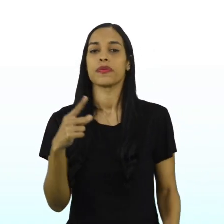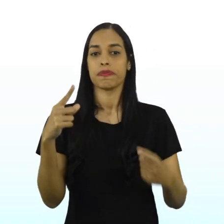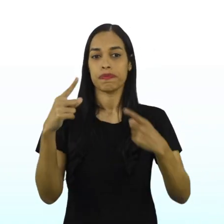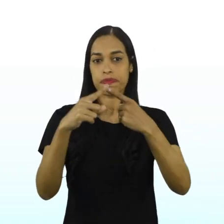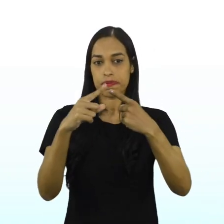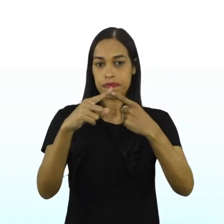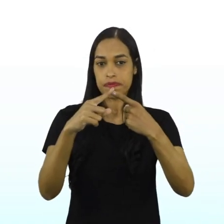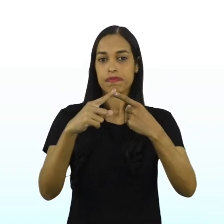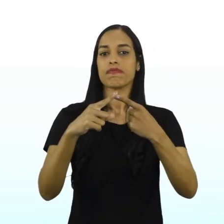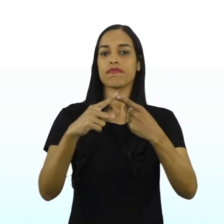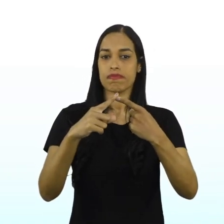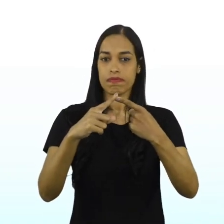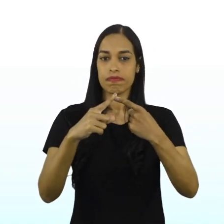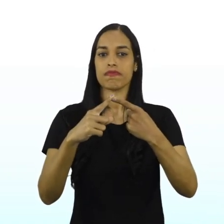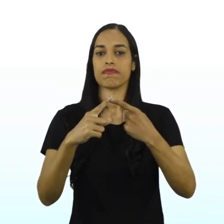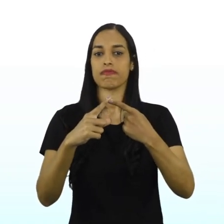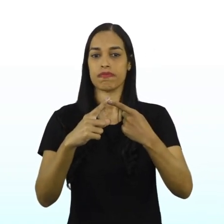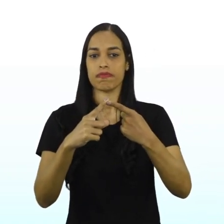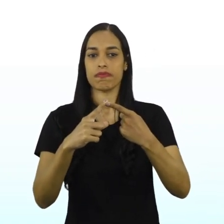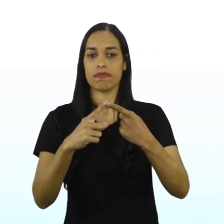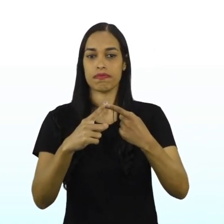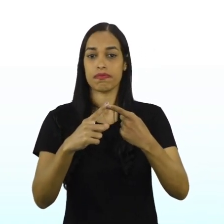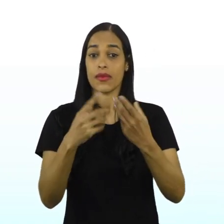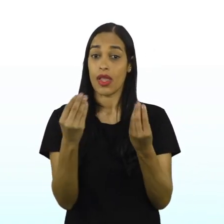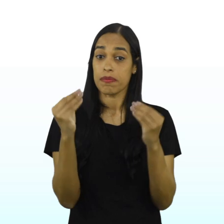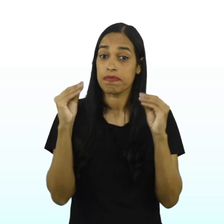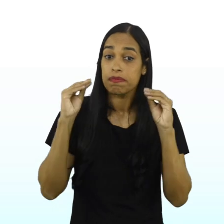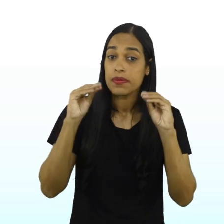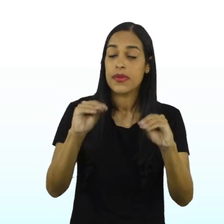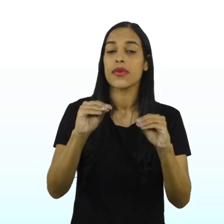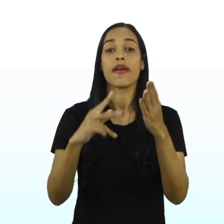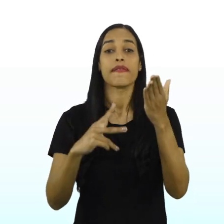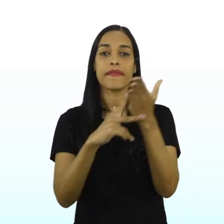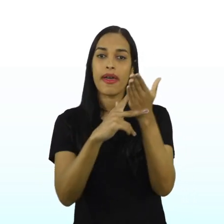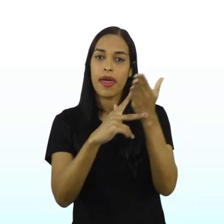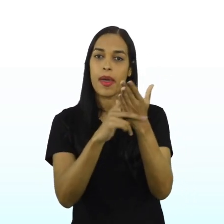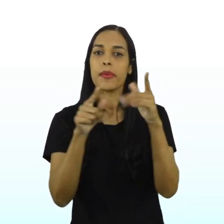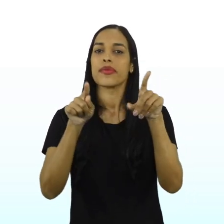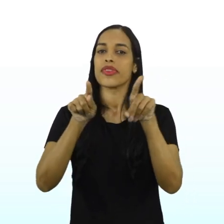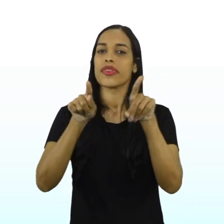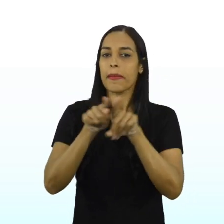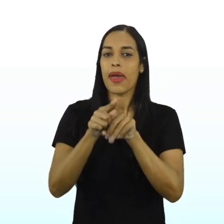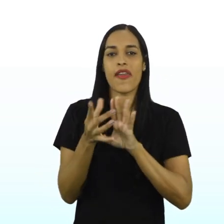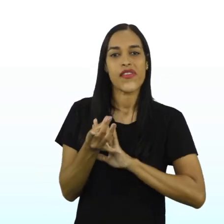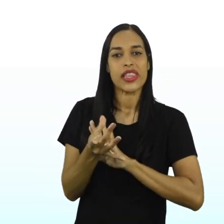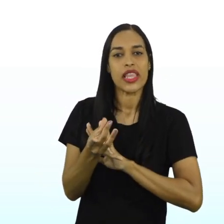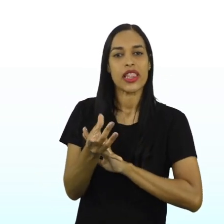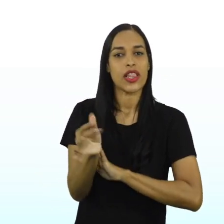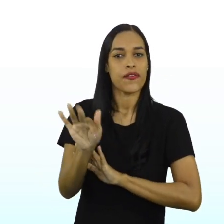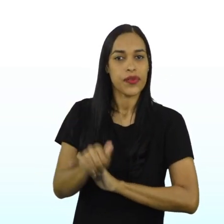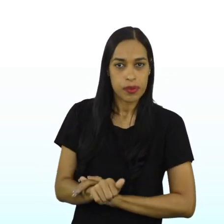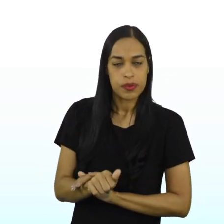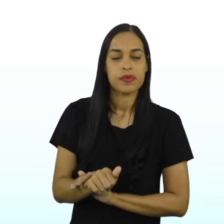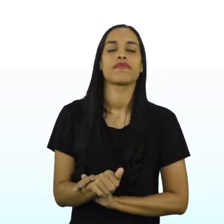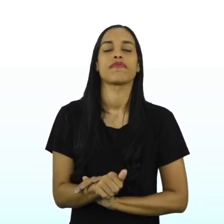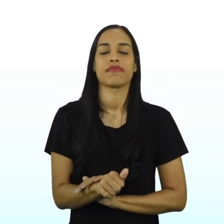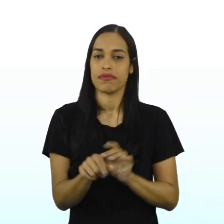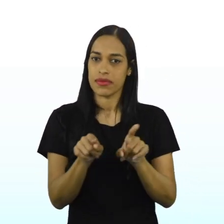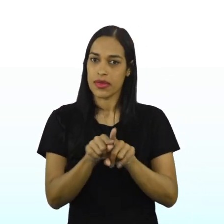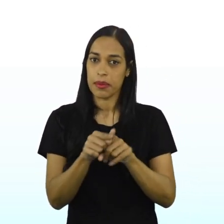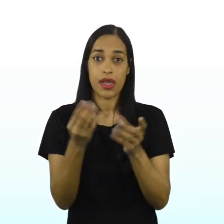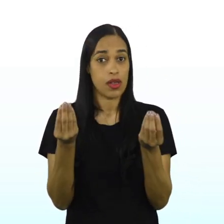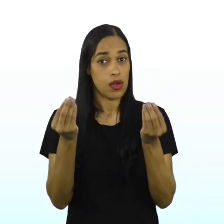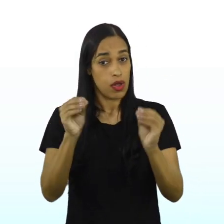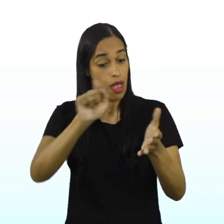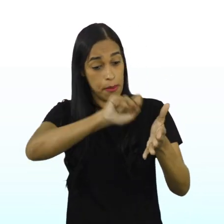tá? Pode agendar aí. Mas acrescente. Verbos também no infinitivo. Acrescenta aí. Verbos no